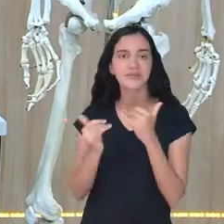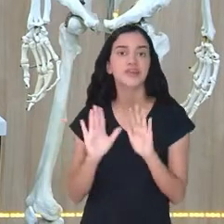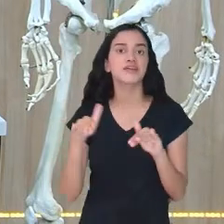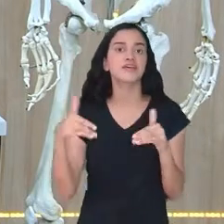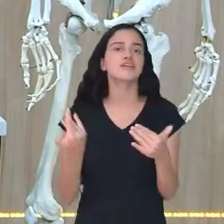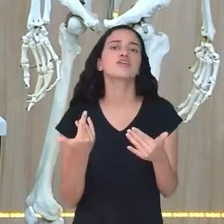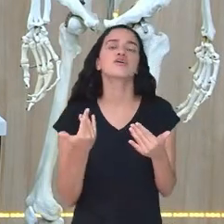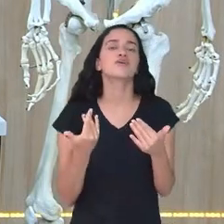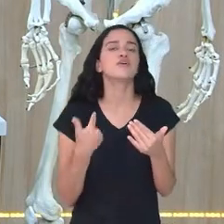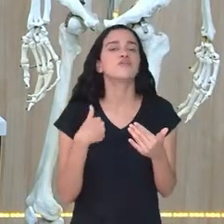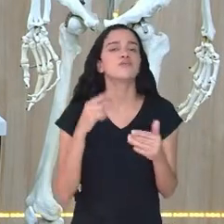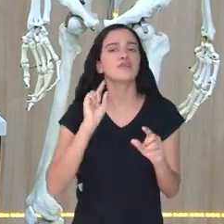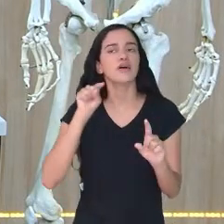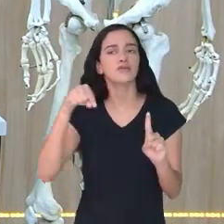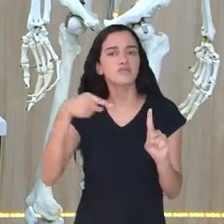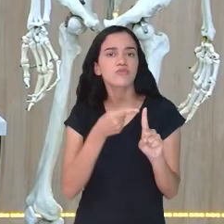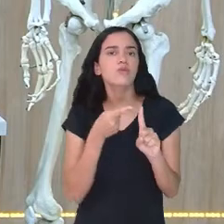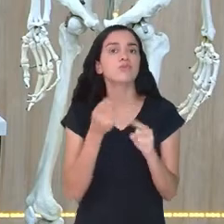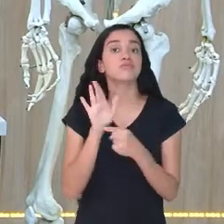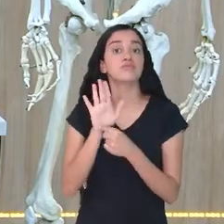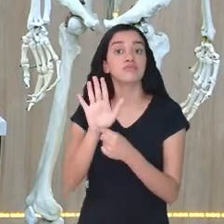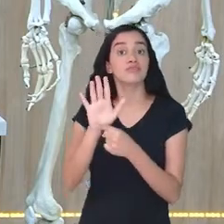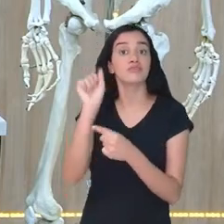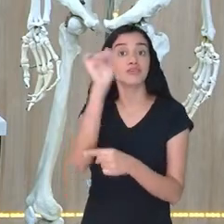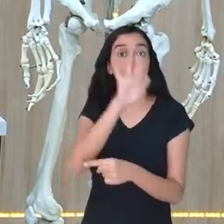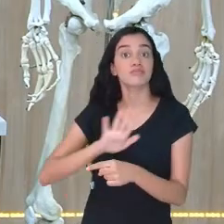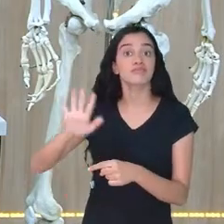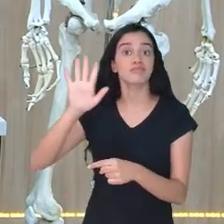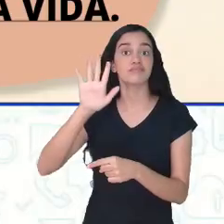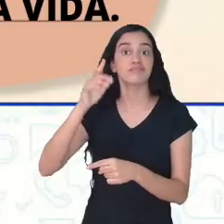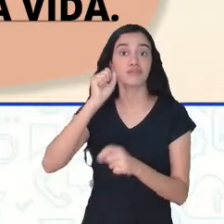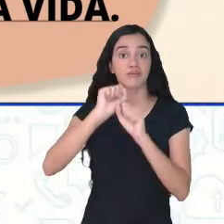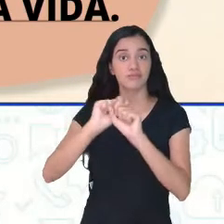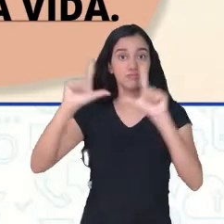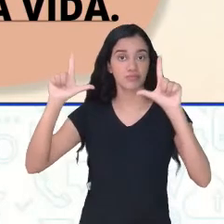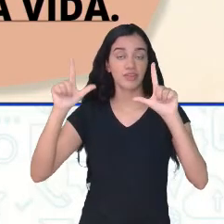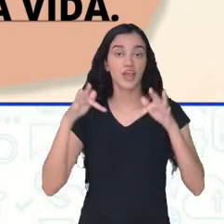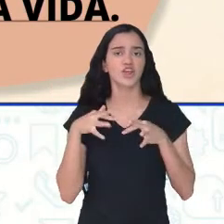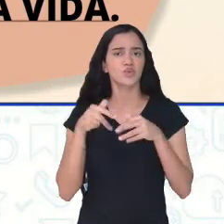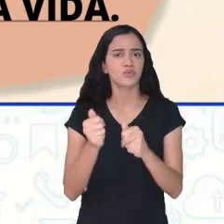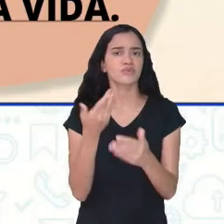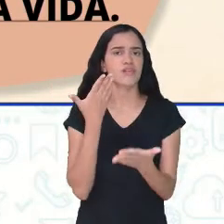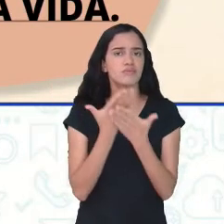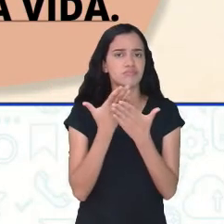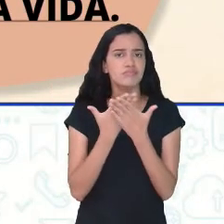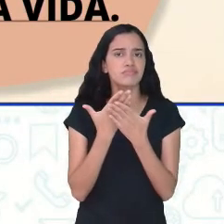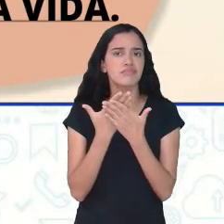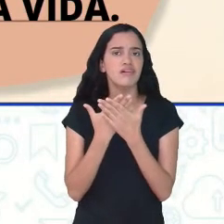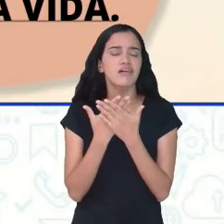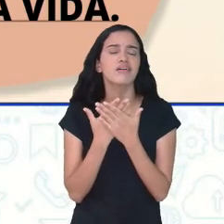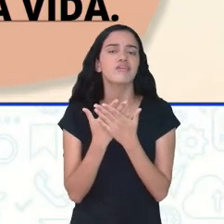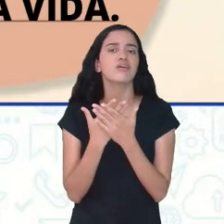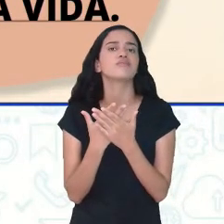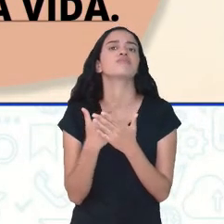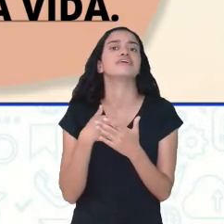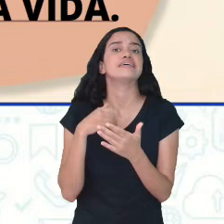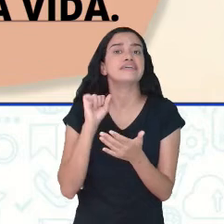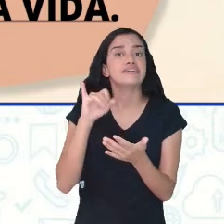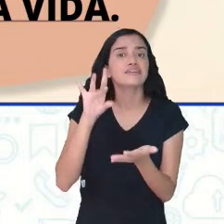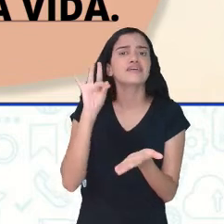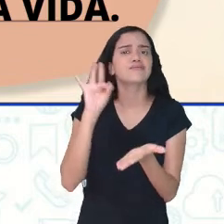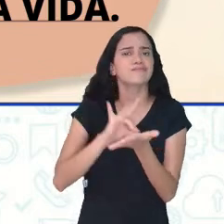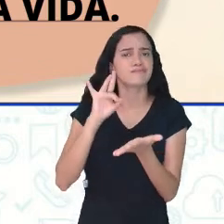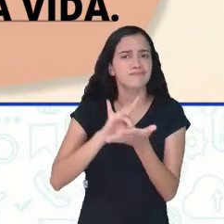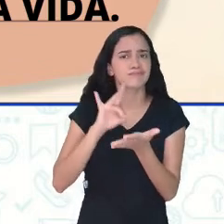lá colocar esse objetivo aí na tela para vocês lerem comigo e no final da aula a gente vê. Vamos conferir se realmente a gente